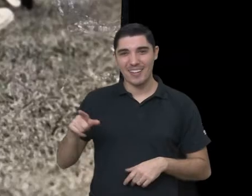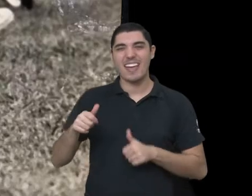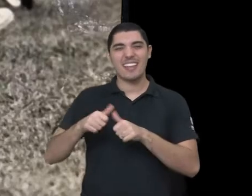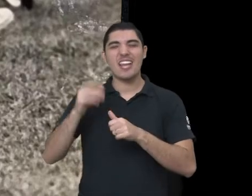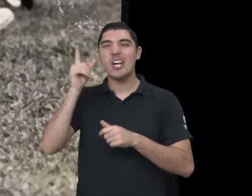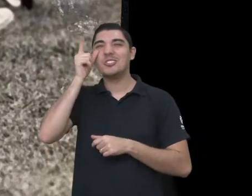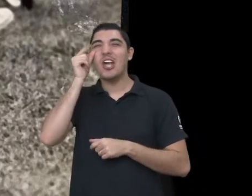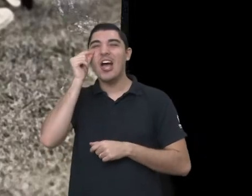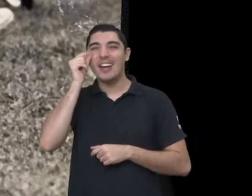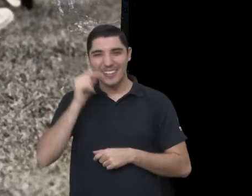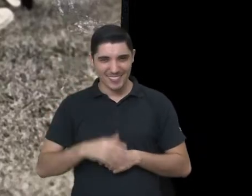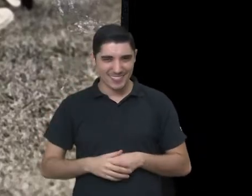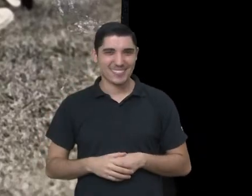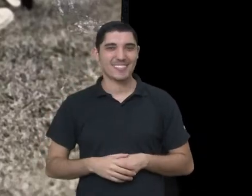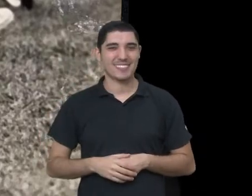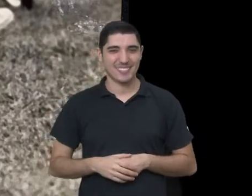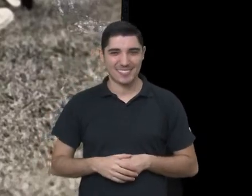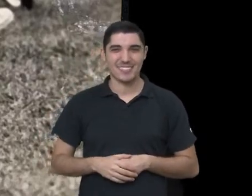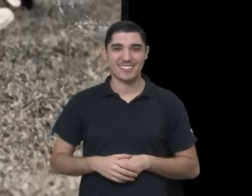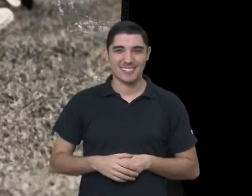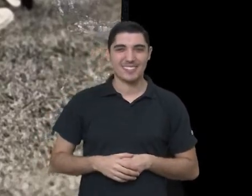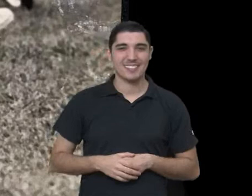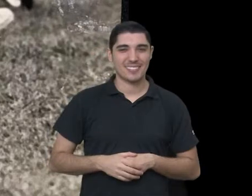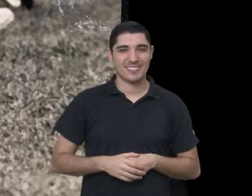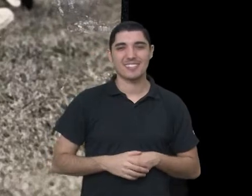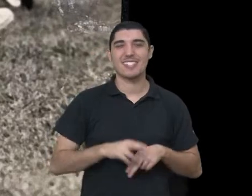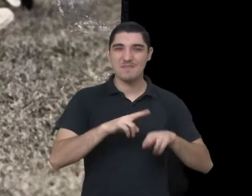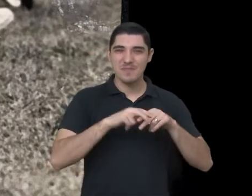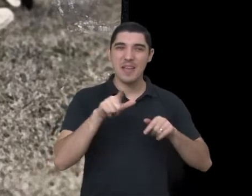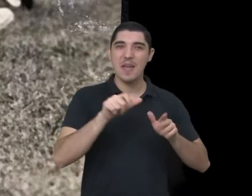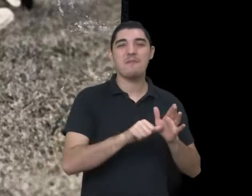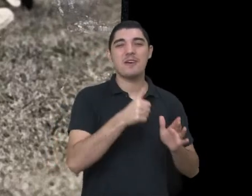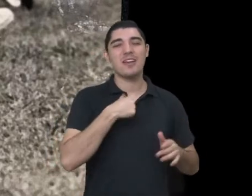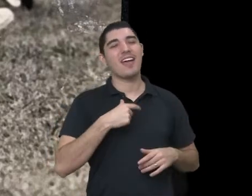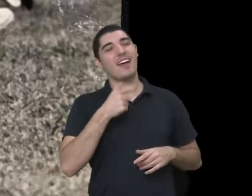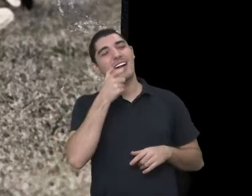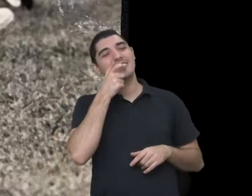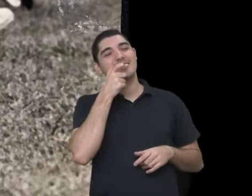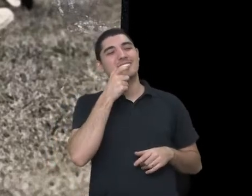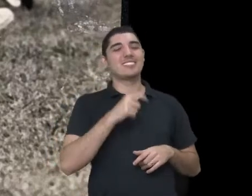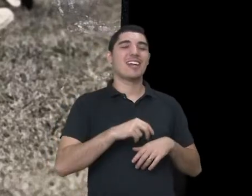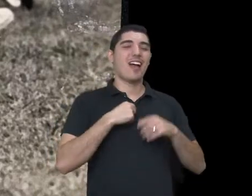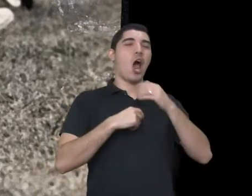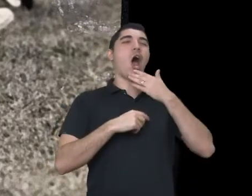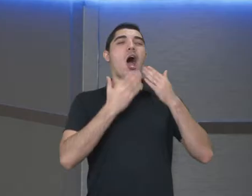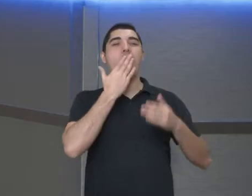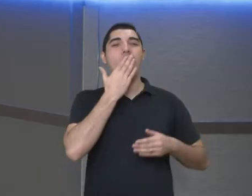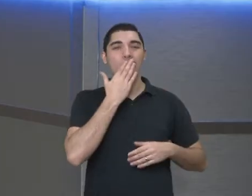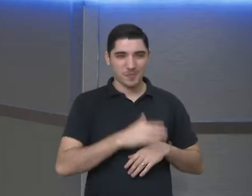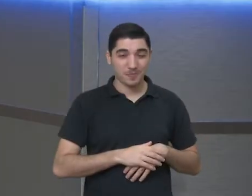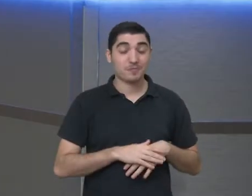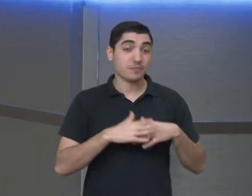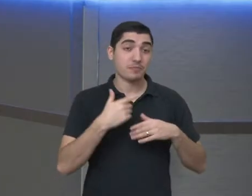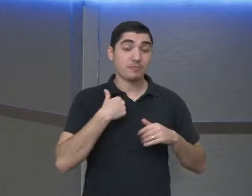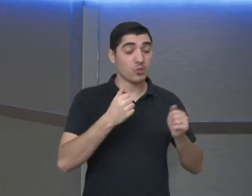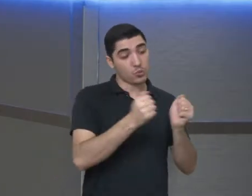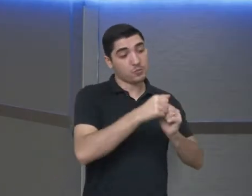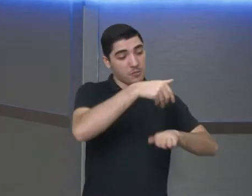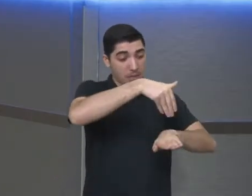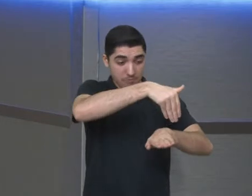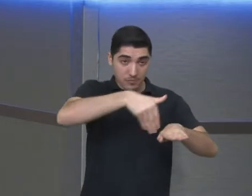é 100% imparcial. Você acaba torcendo um pouco para o time da casa. Agora, em São Paulo, hoje é Palmeiras e Corinthians, amanhã